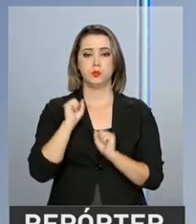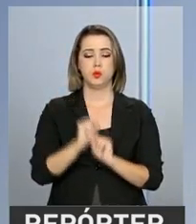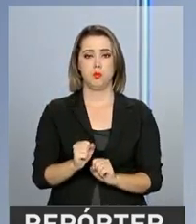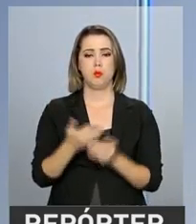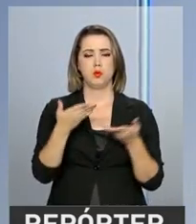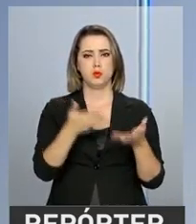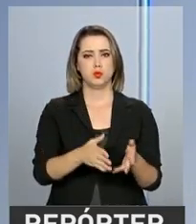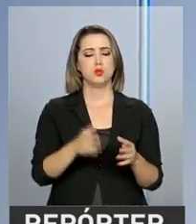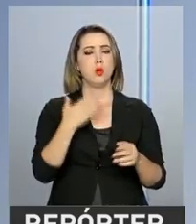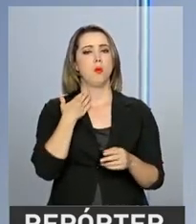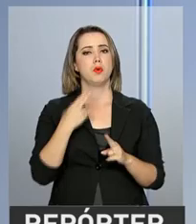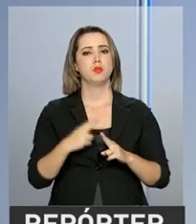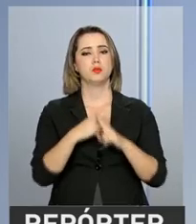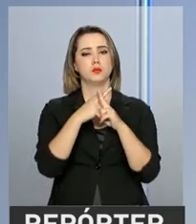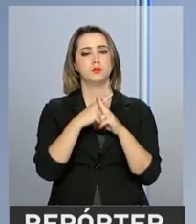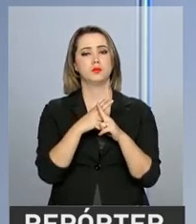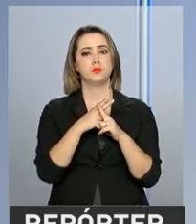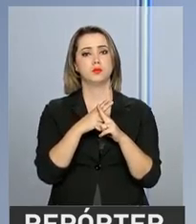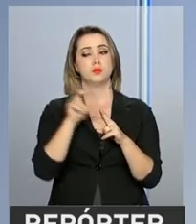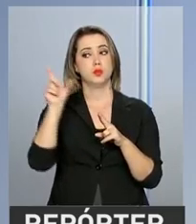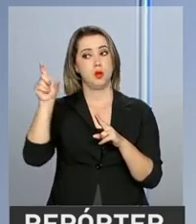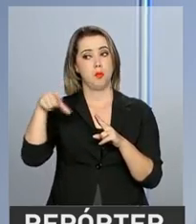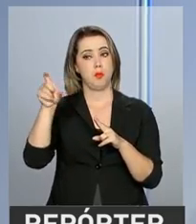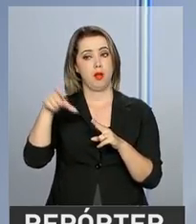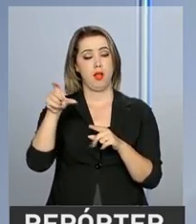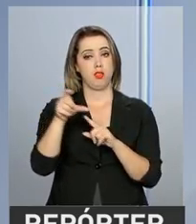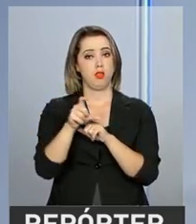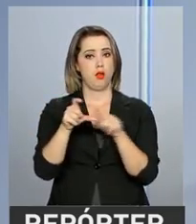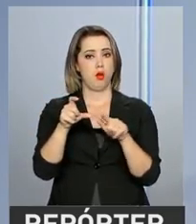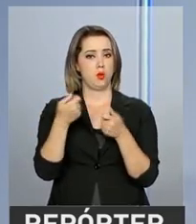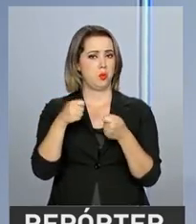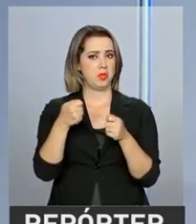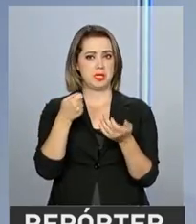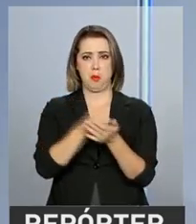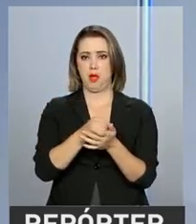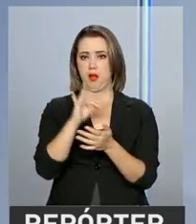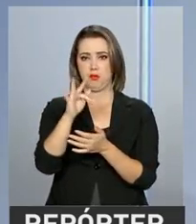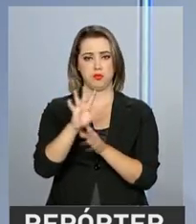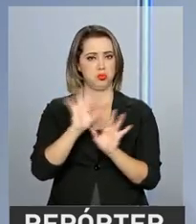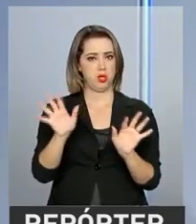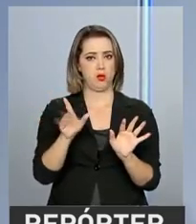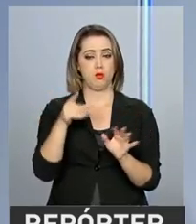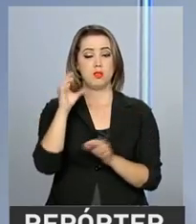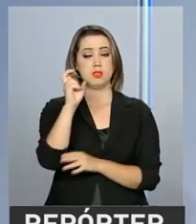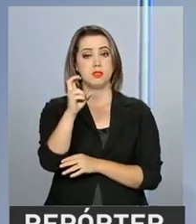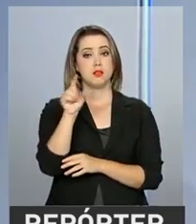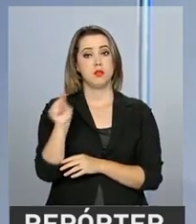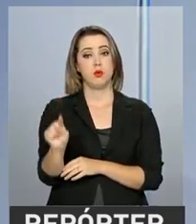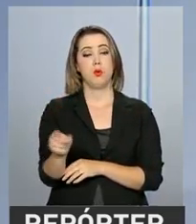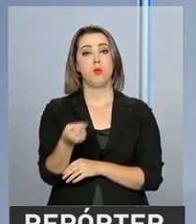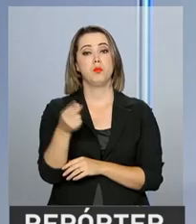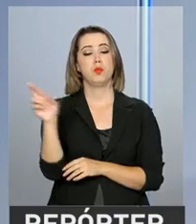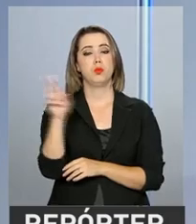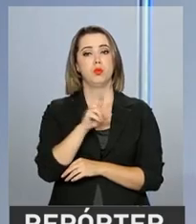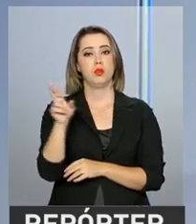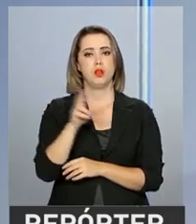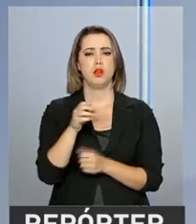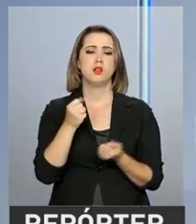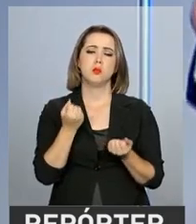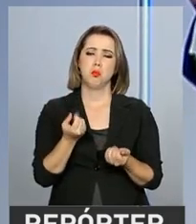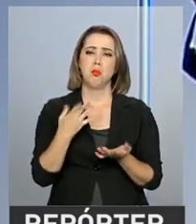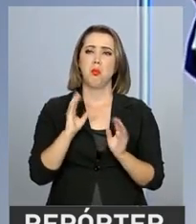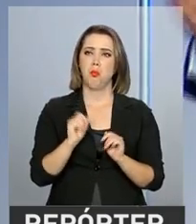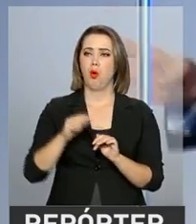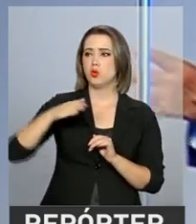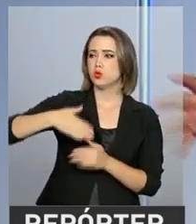pode ir à Caixa Econômica e apanhar a fundo perdido, portanto não tem que pagar, R$ 5.000. Para uma pintura da sua